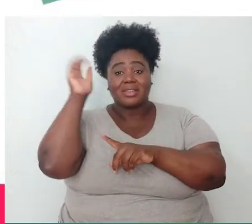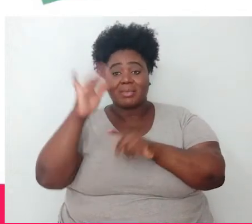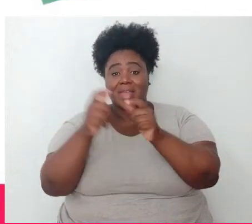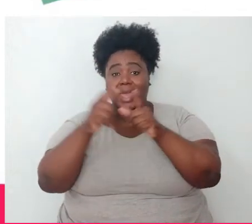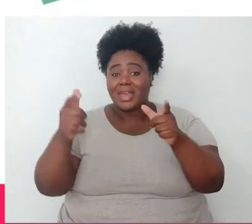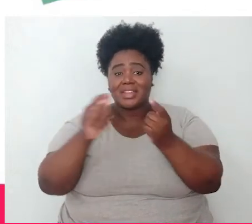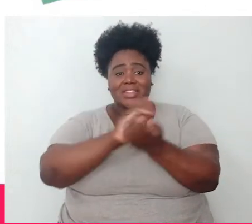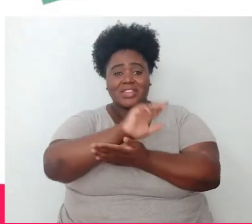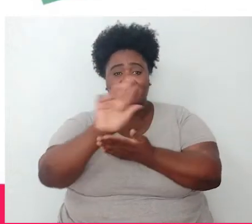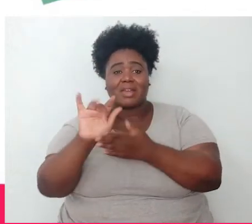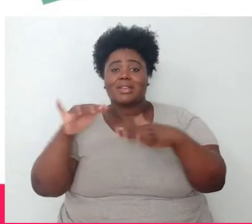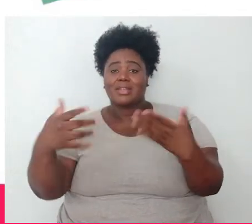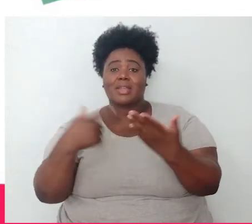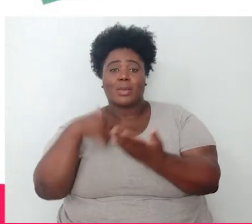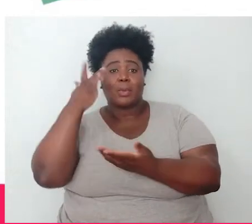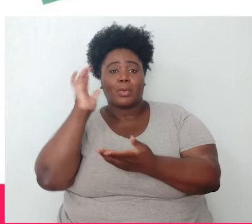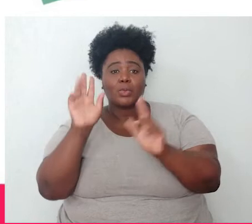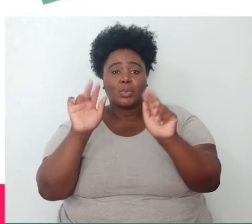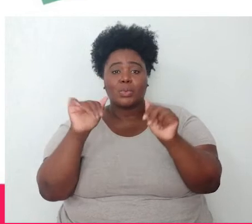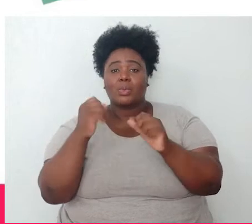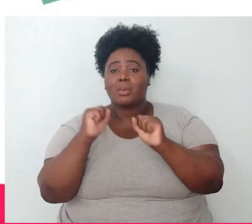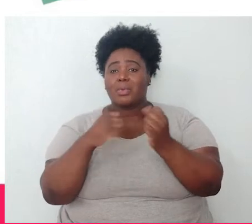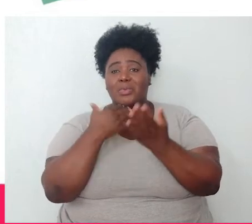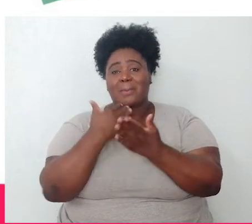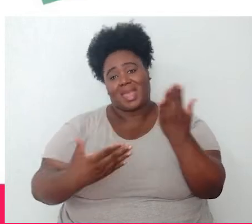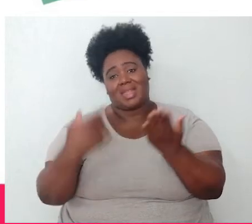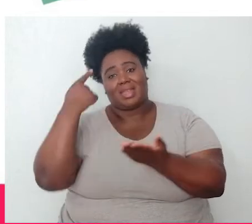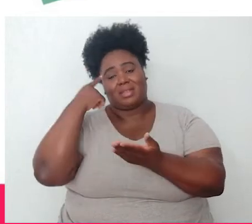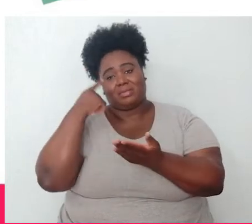diversa. Isso é o que eu acho que a gente nunca pode tirar da cabeça.